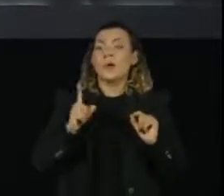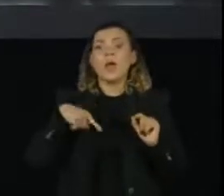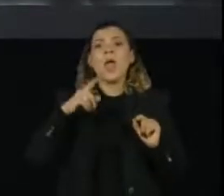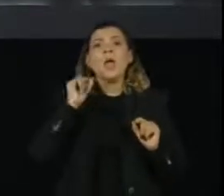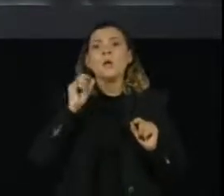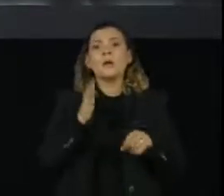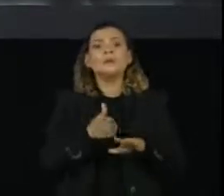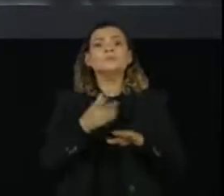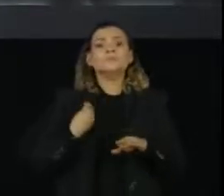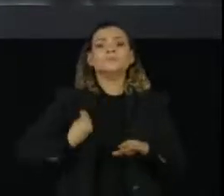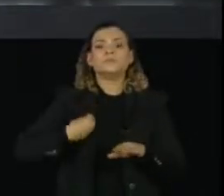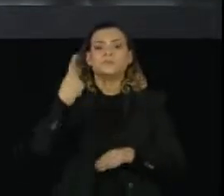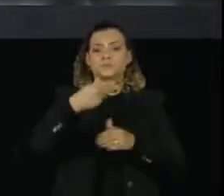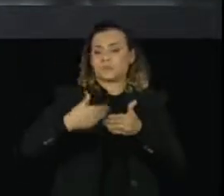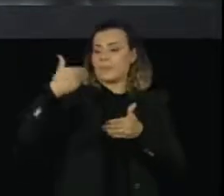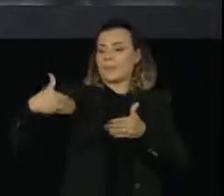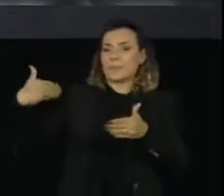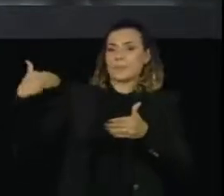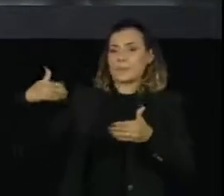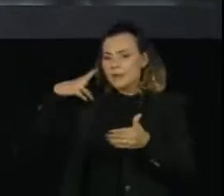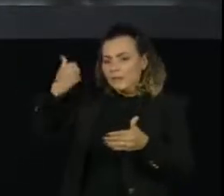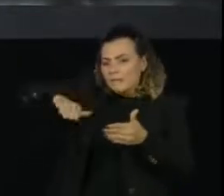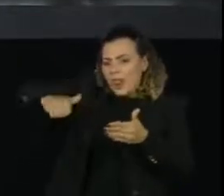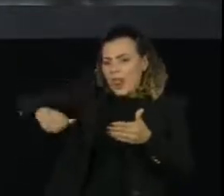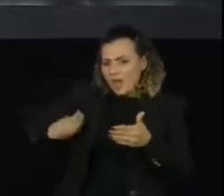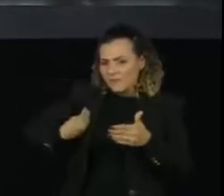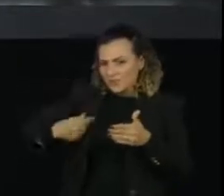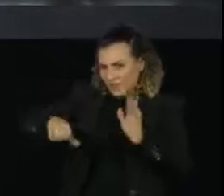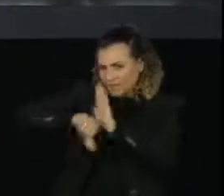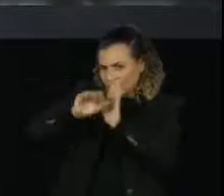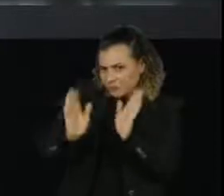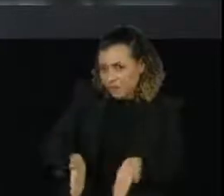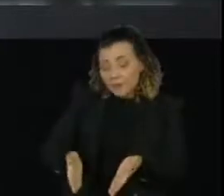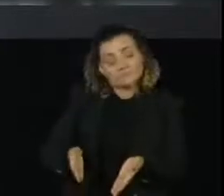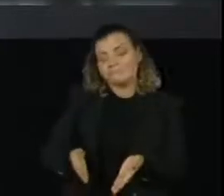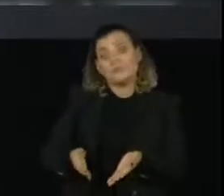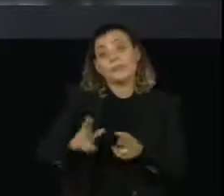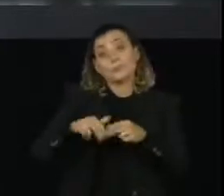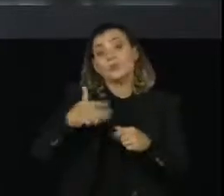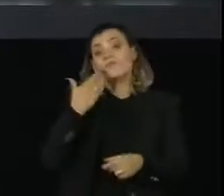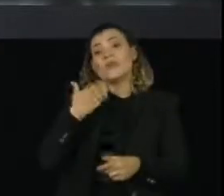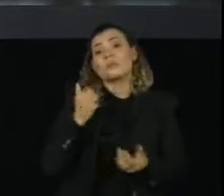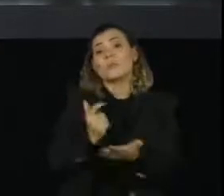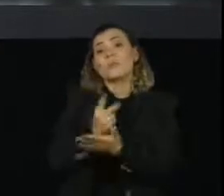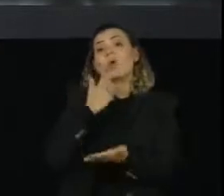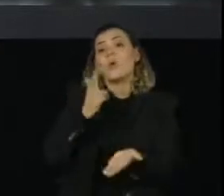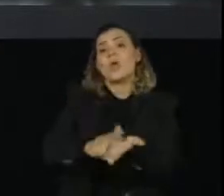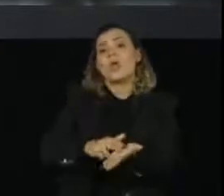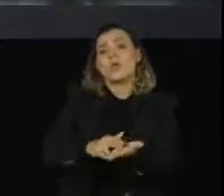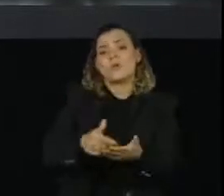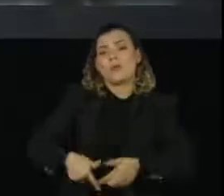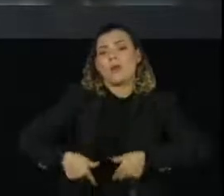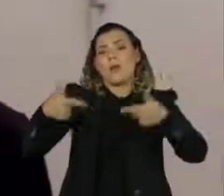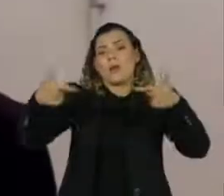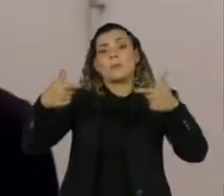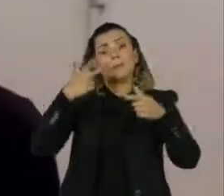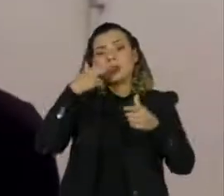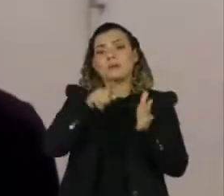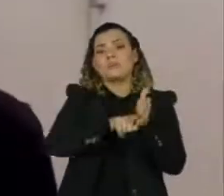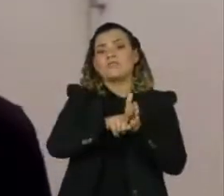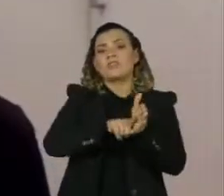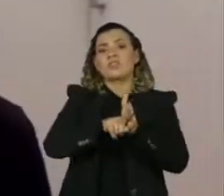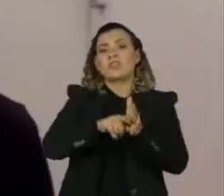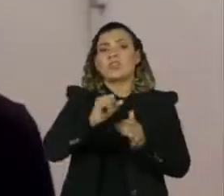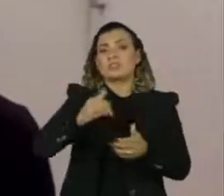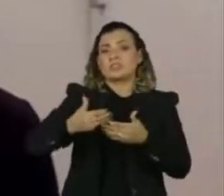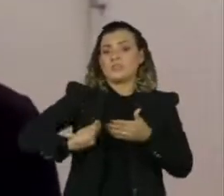checagem de antecedentes, que também é muito flexível, é muito fácil comprar uma arma pelo correio, por exemplo, sem nenhuma checagem de antecedentes. Tudo